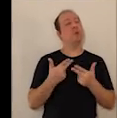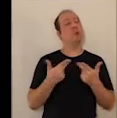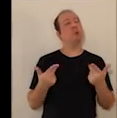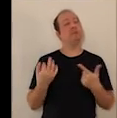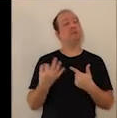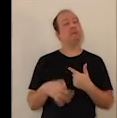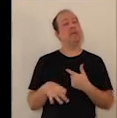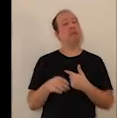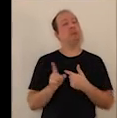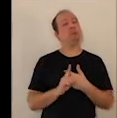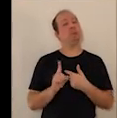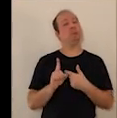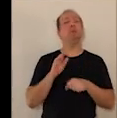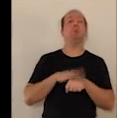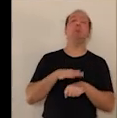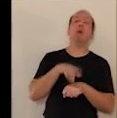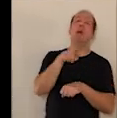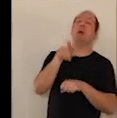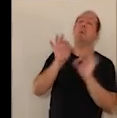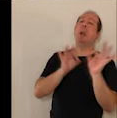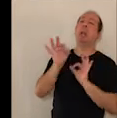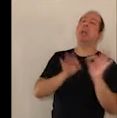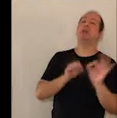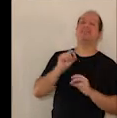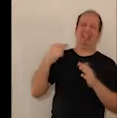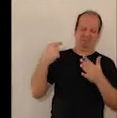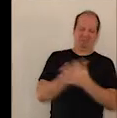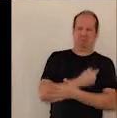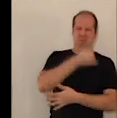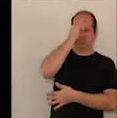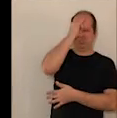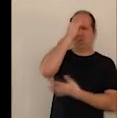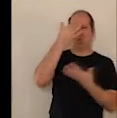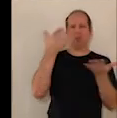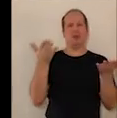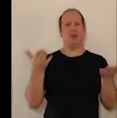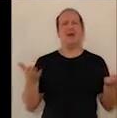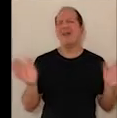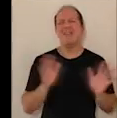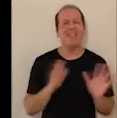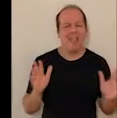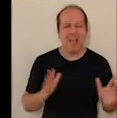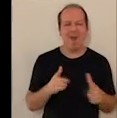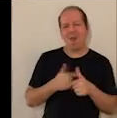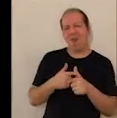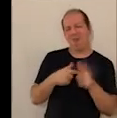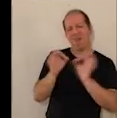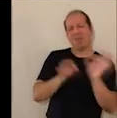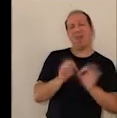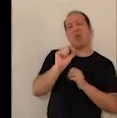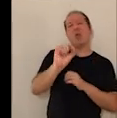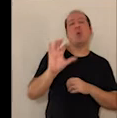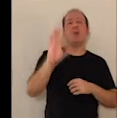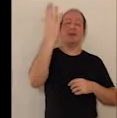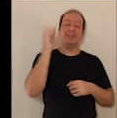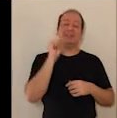Planeja alguma tratantada? Que pergunta idiota. É claro que só pode ser uma tratantada. Queria que fosse o quê? Se